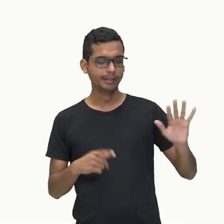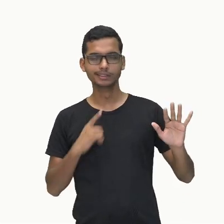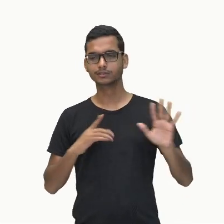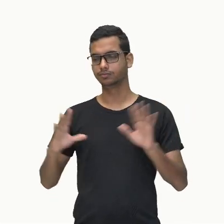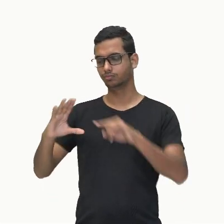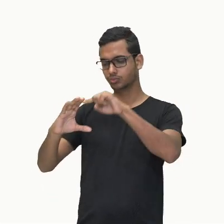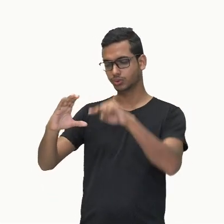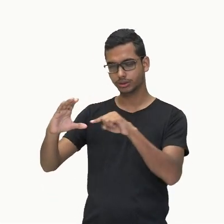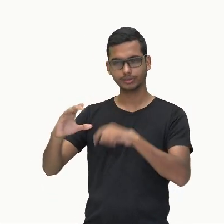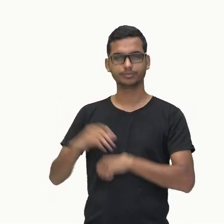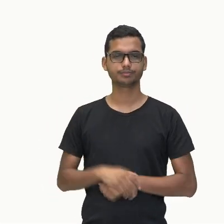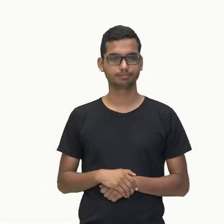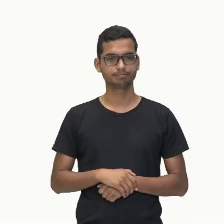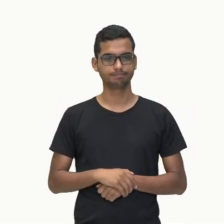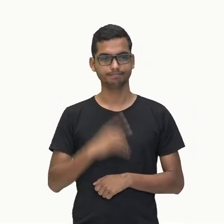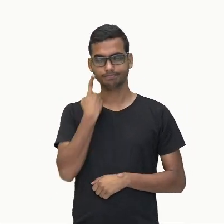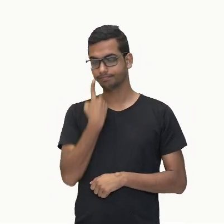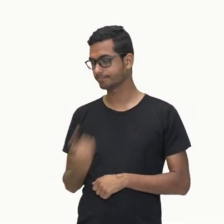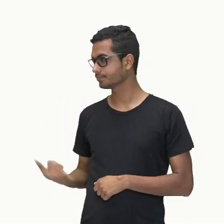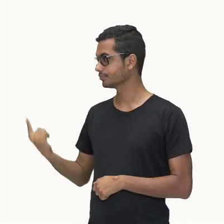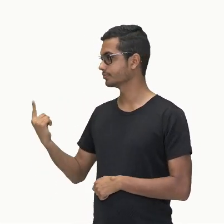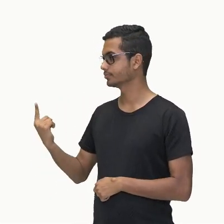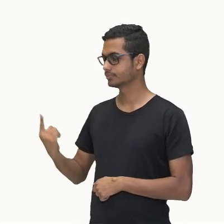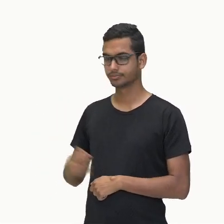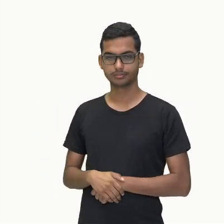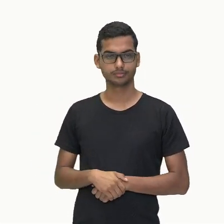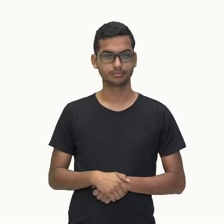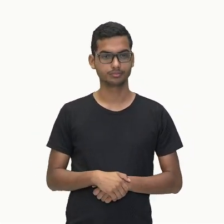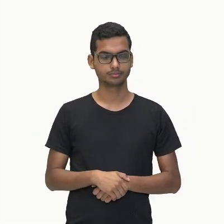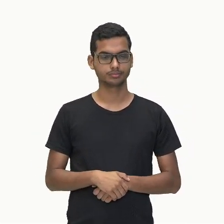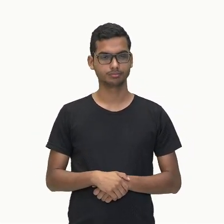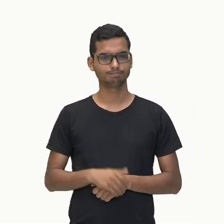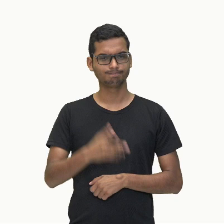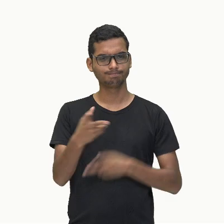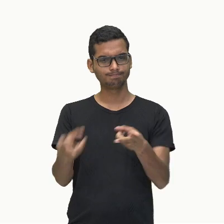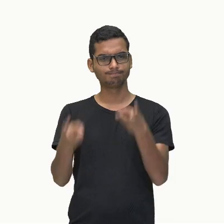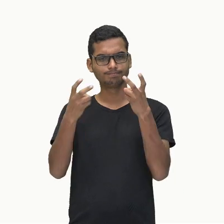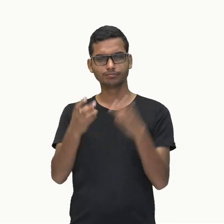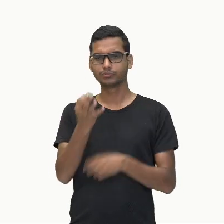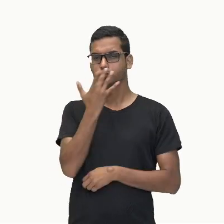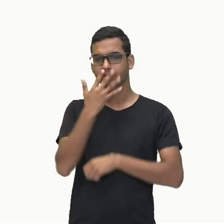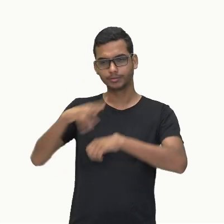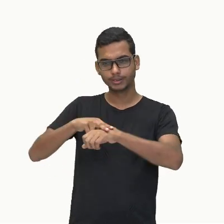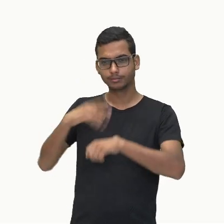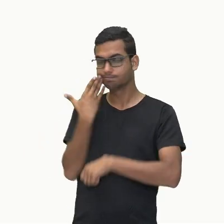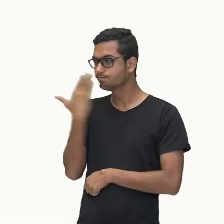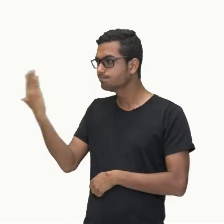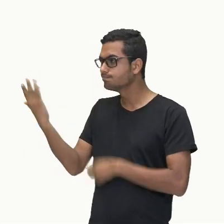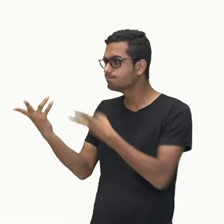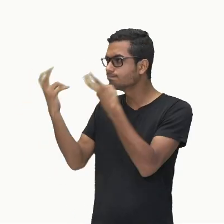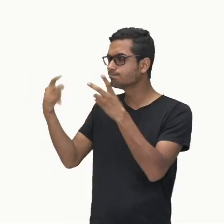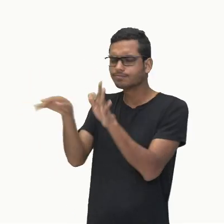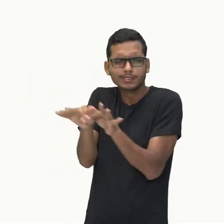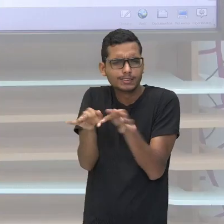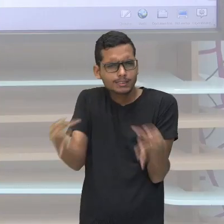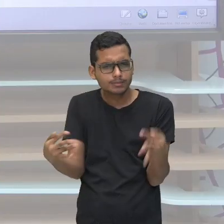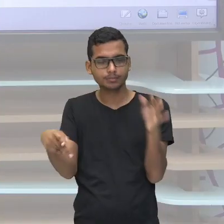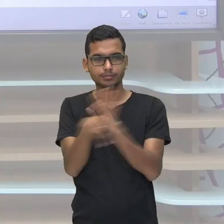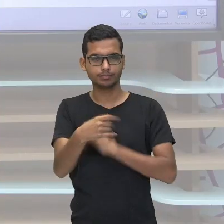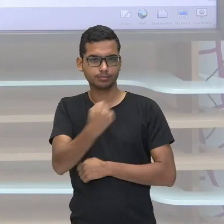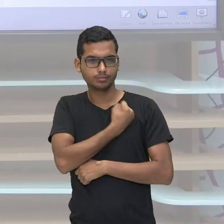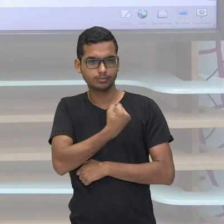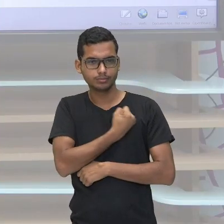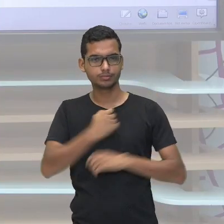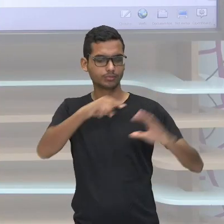0 e o menos 2. Então, vejam que é bem simples da gente pegar uma relação, fazer